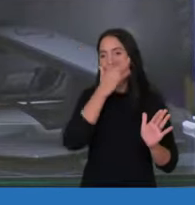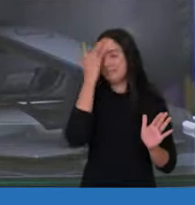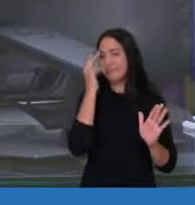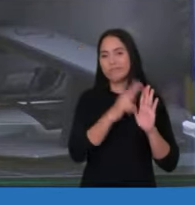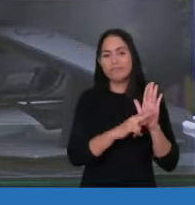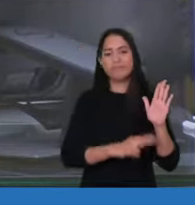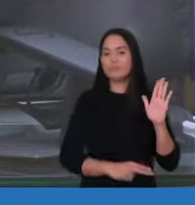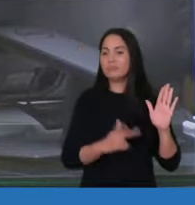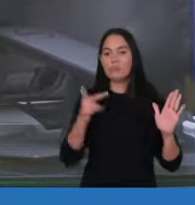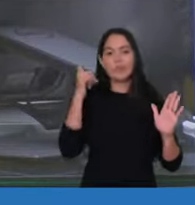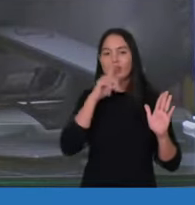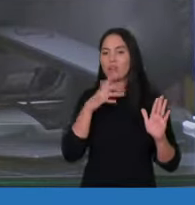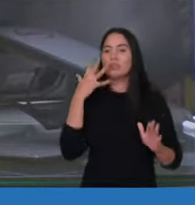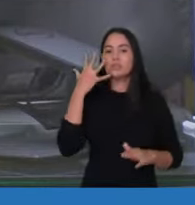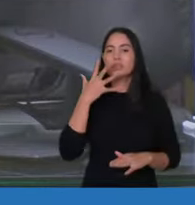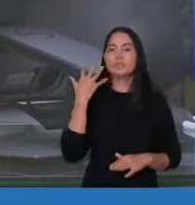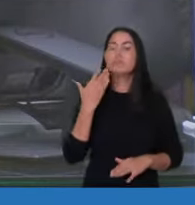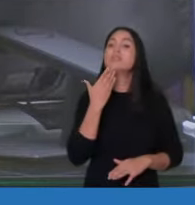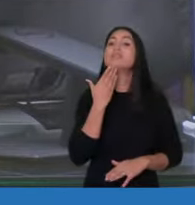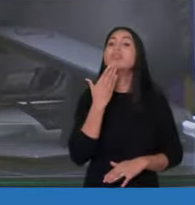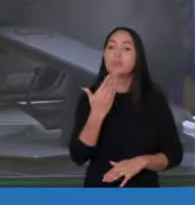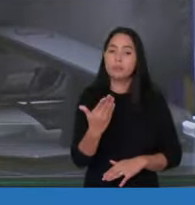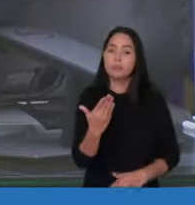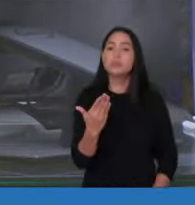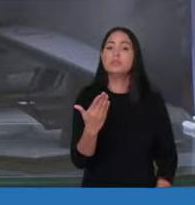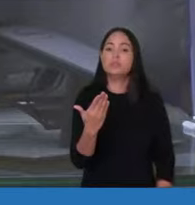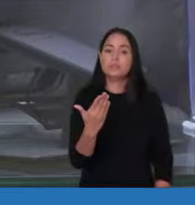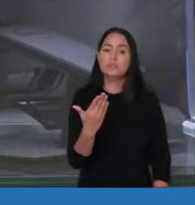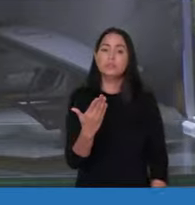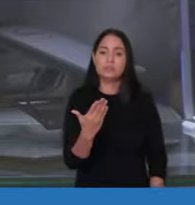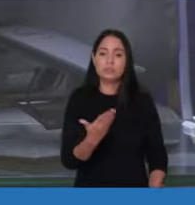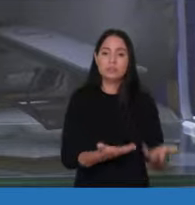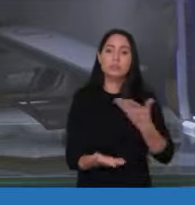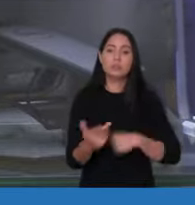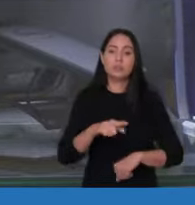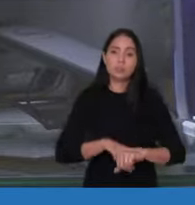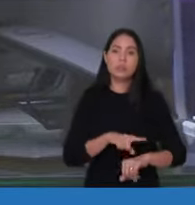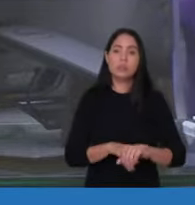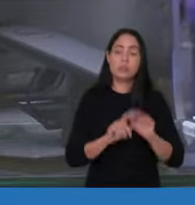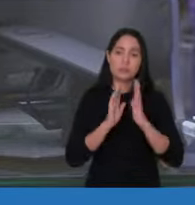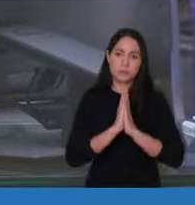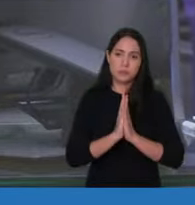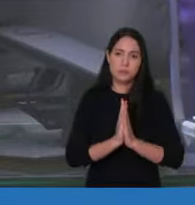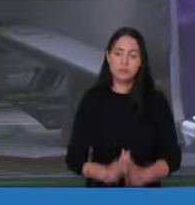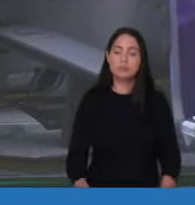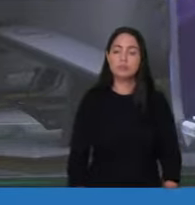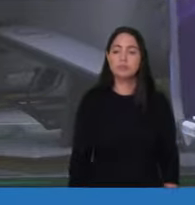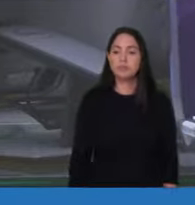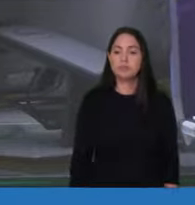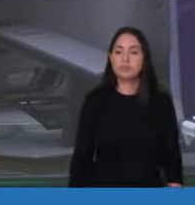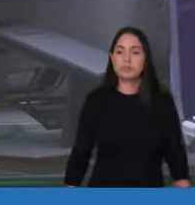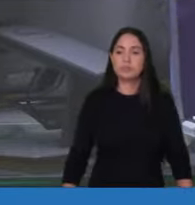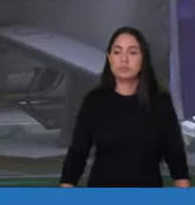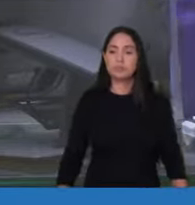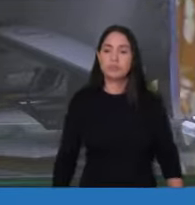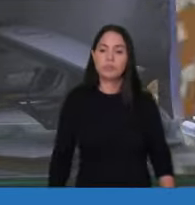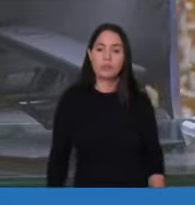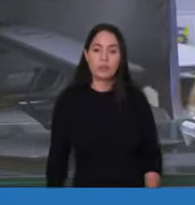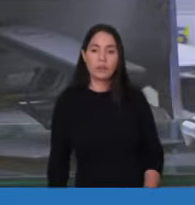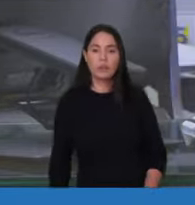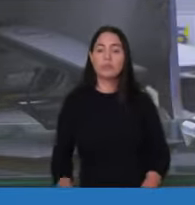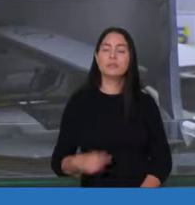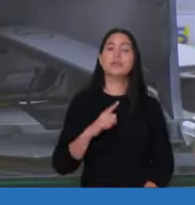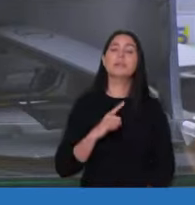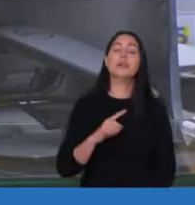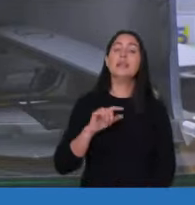não conseguirão falar. Eu faço um apelo para que todos possam se manter no tempo, por favor. Com a palavra, a senhora